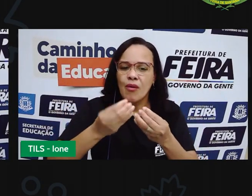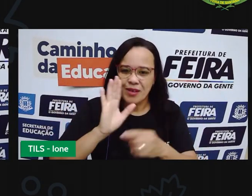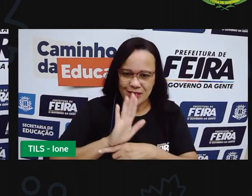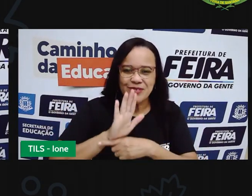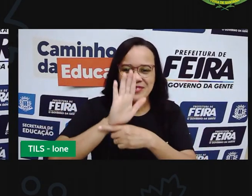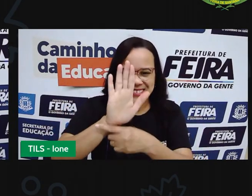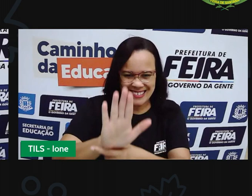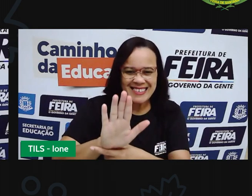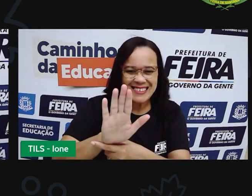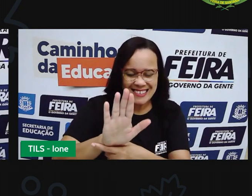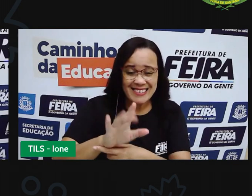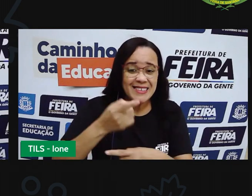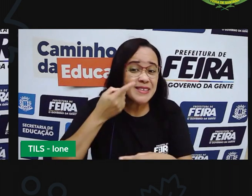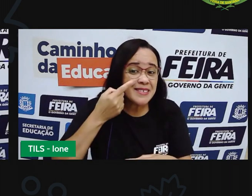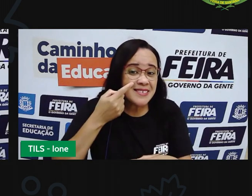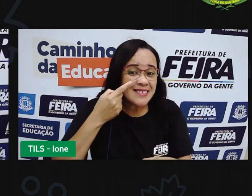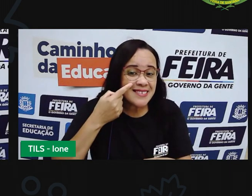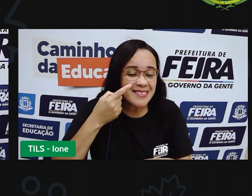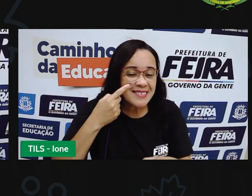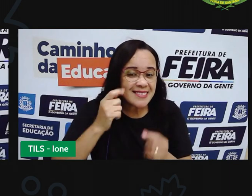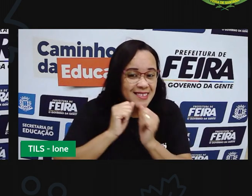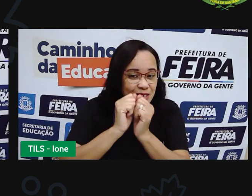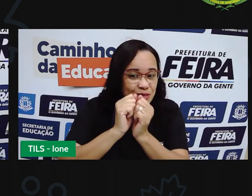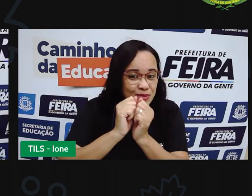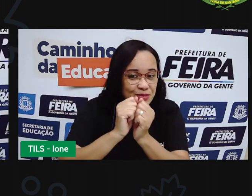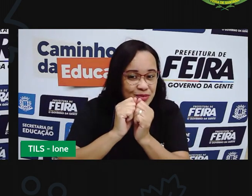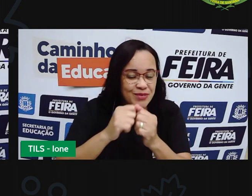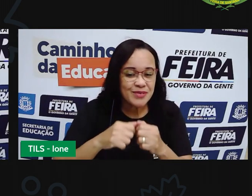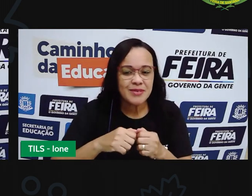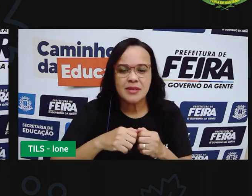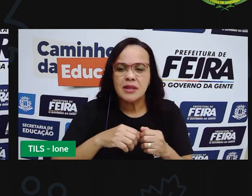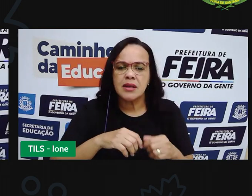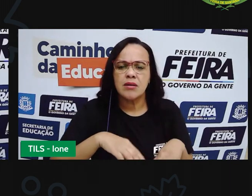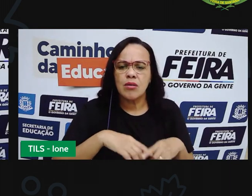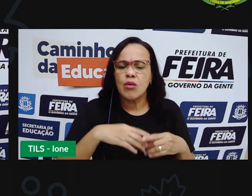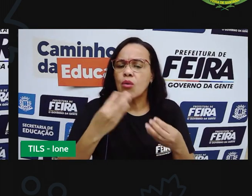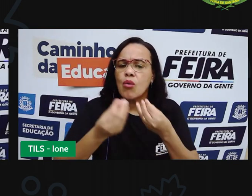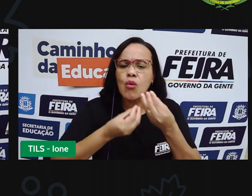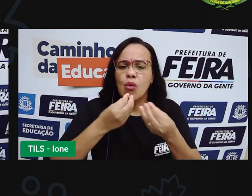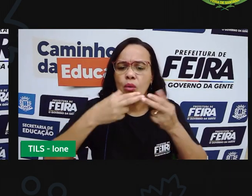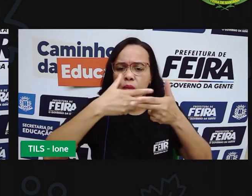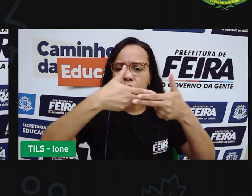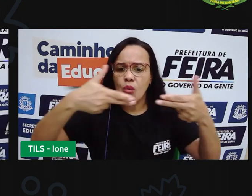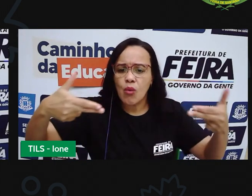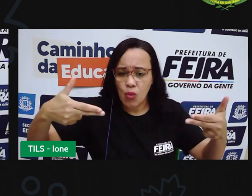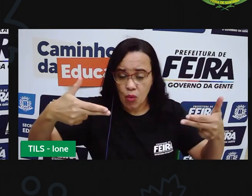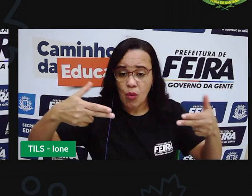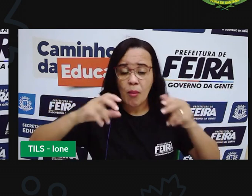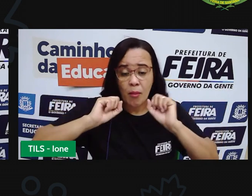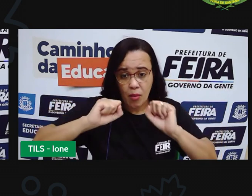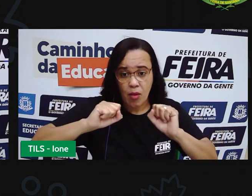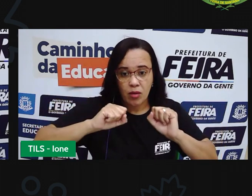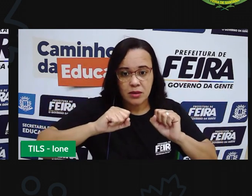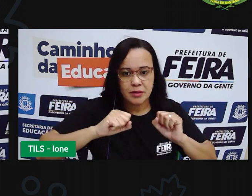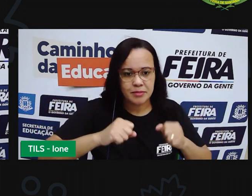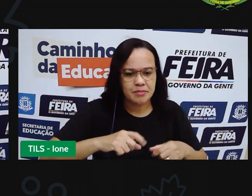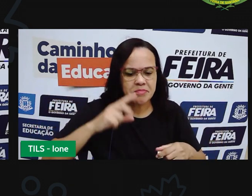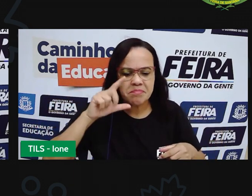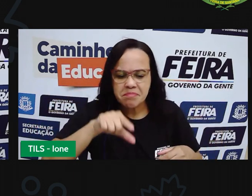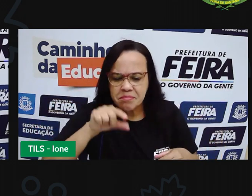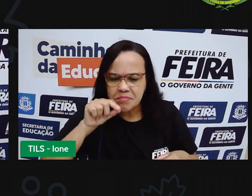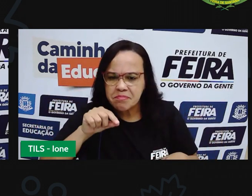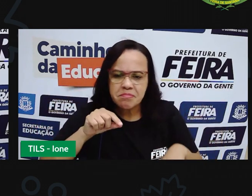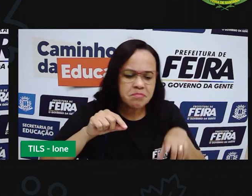Eu trouxe alguns materiais aqui e a gente pode fazer essa separação juntos para que você veja como é que